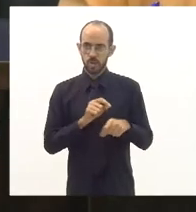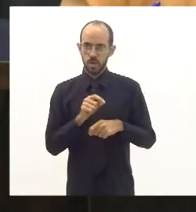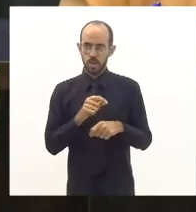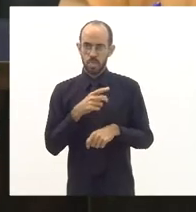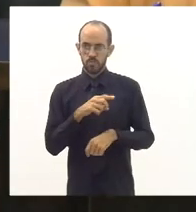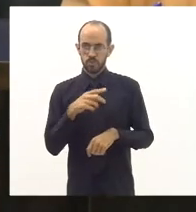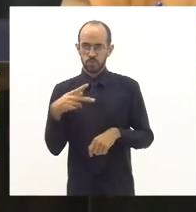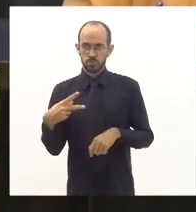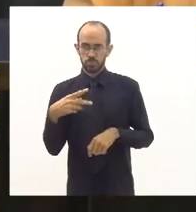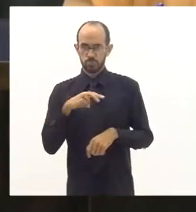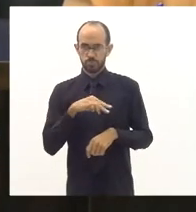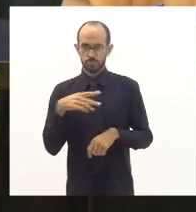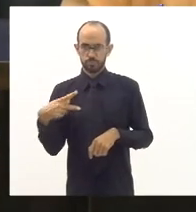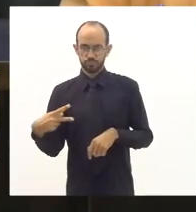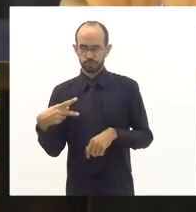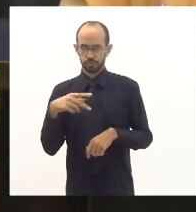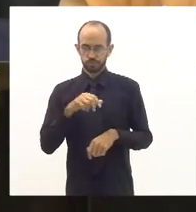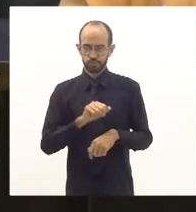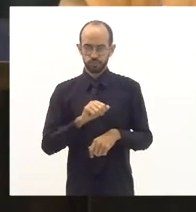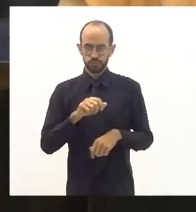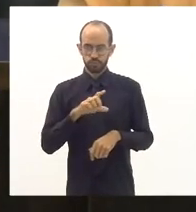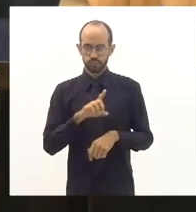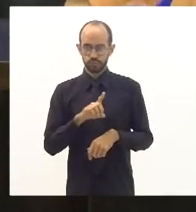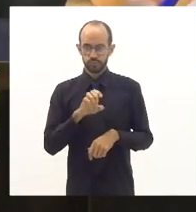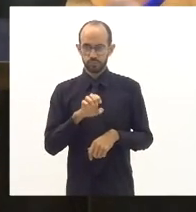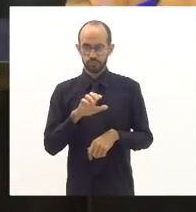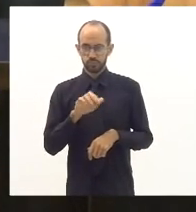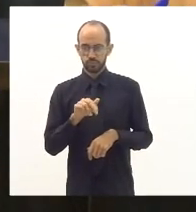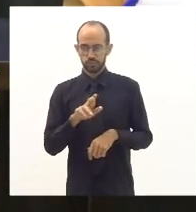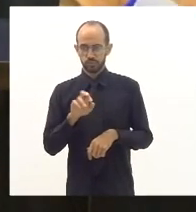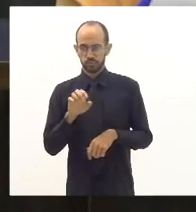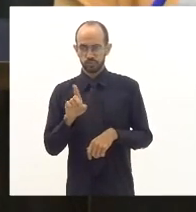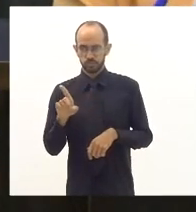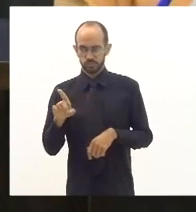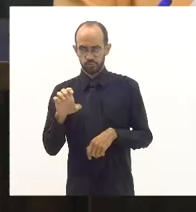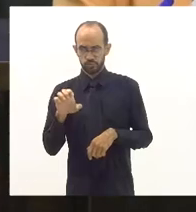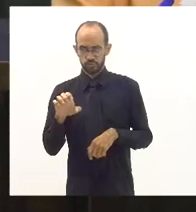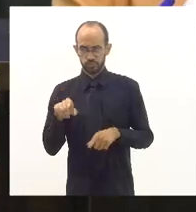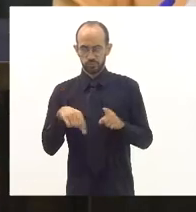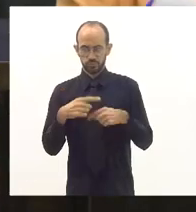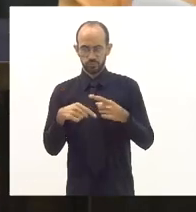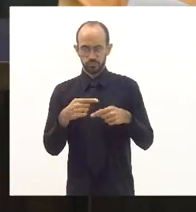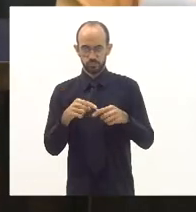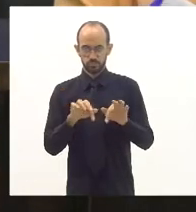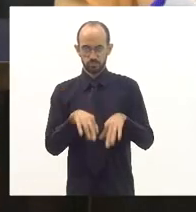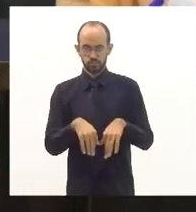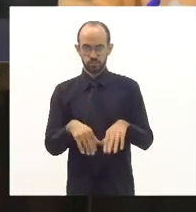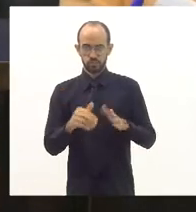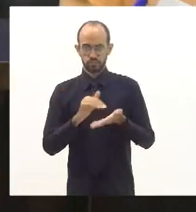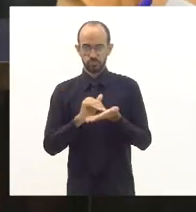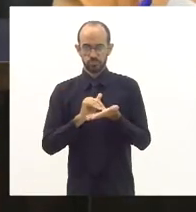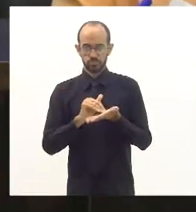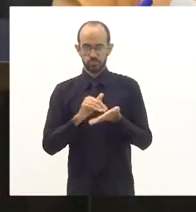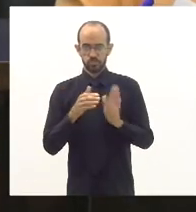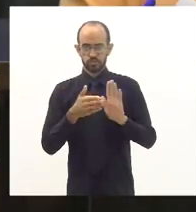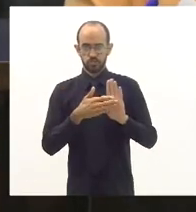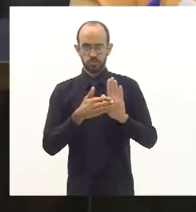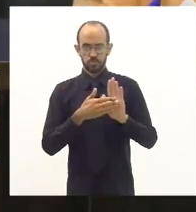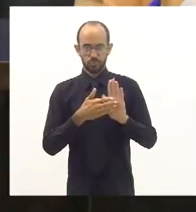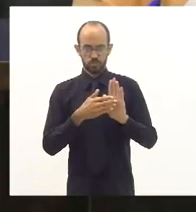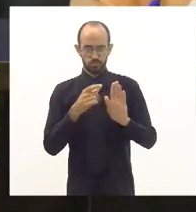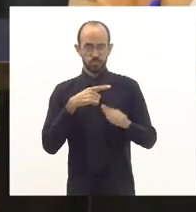Defensoria, Ministério Público, DECRADE e, finalizando, o secretário, que tem uma proposta. Então, eles